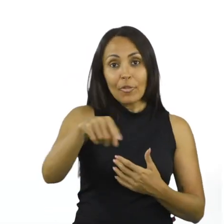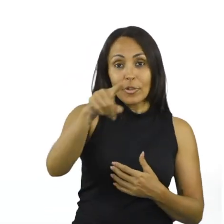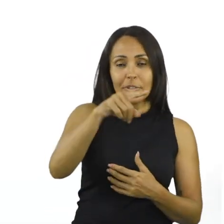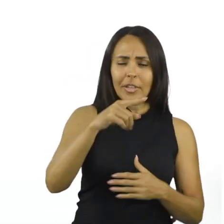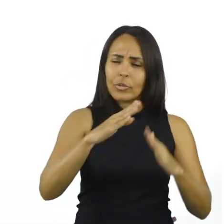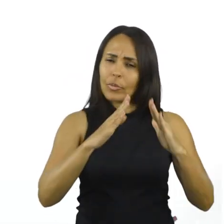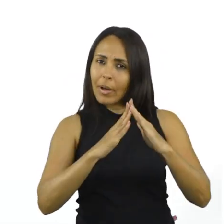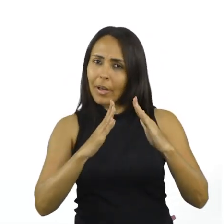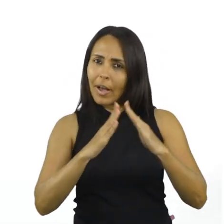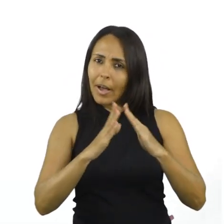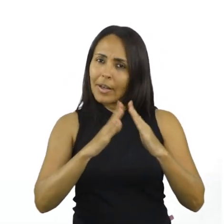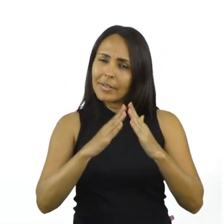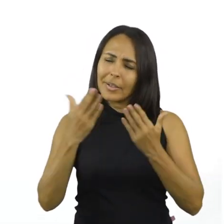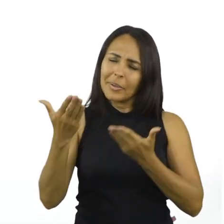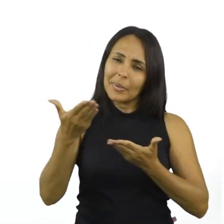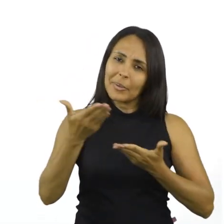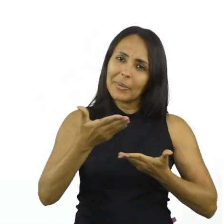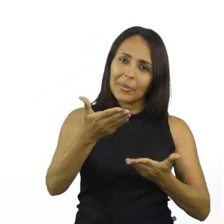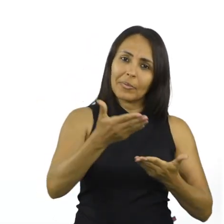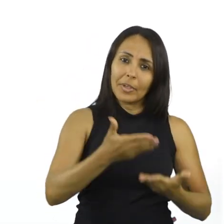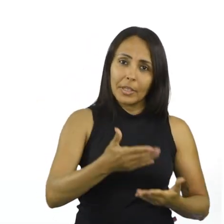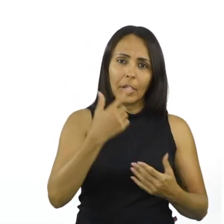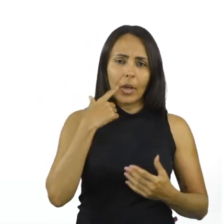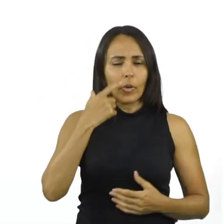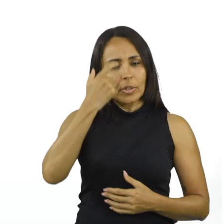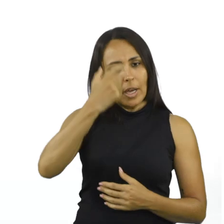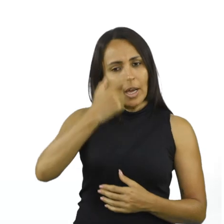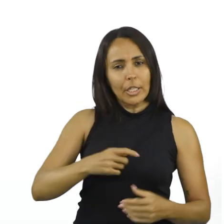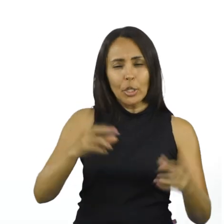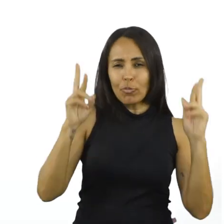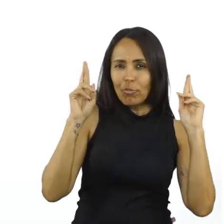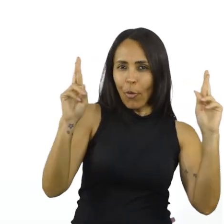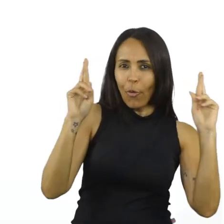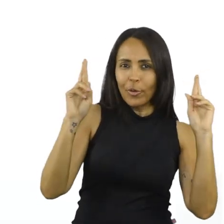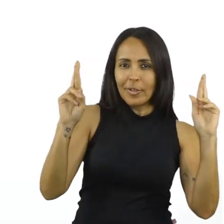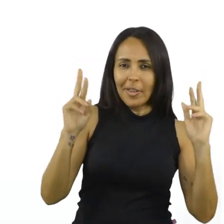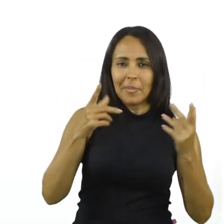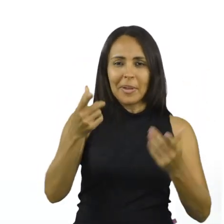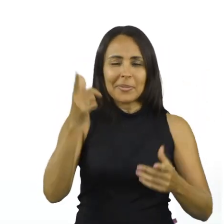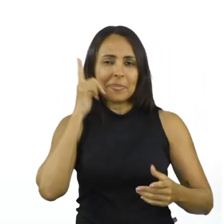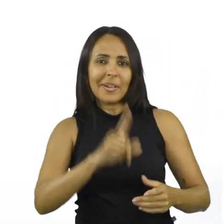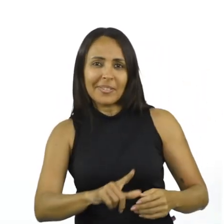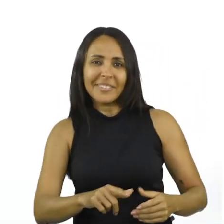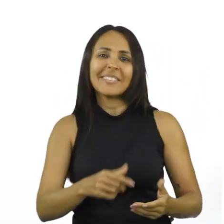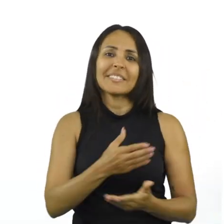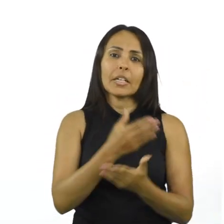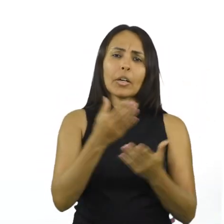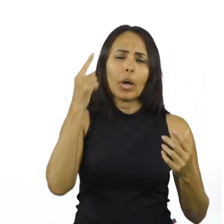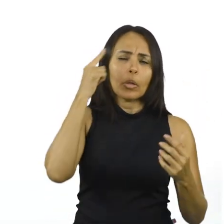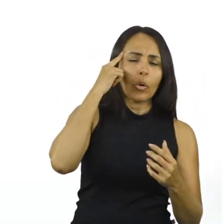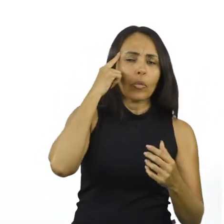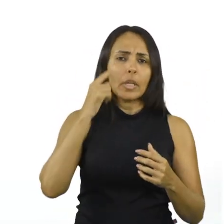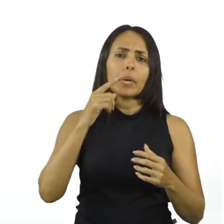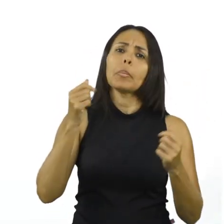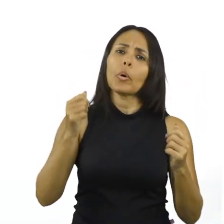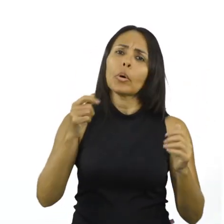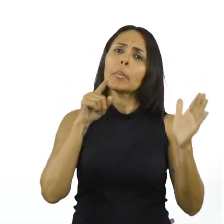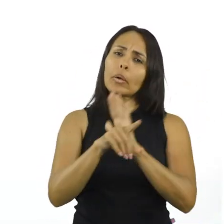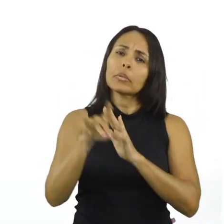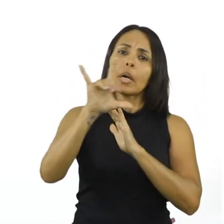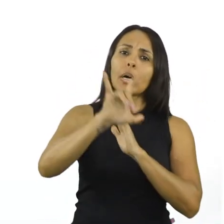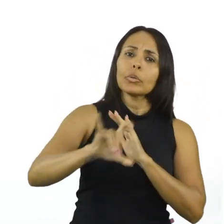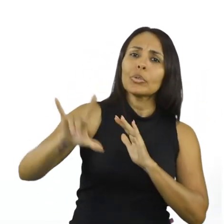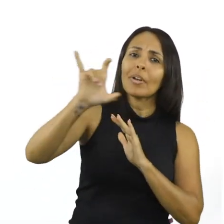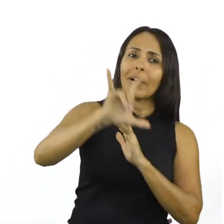está aí na sua casa por ter me recebido. Saiba que eu vou estar aqui torcendo e vibrando para a sua aprovação. Se você tiver alguma dúvida, vai lá no meu